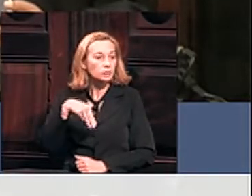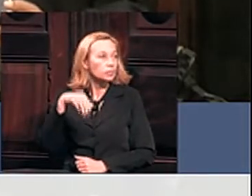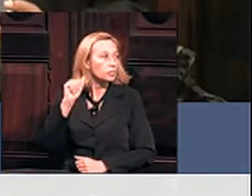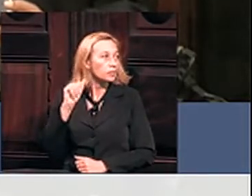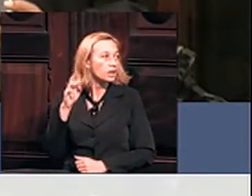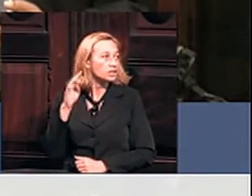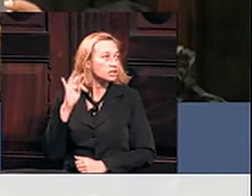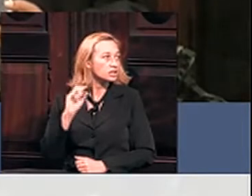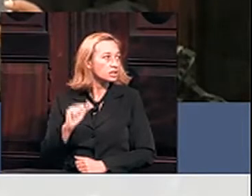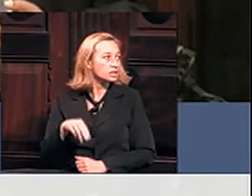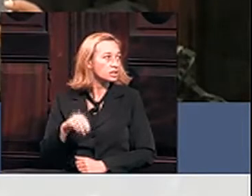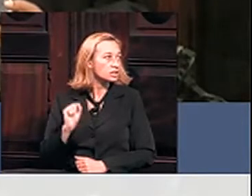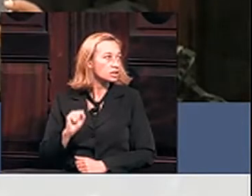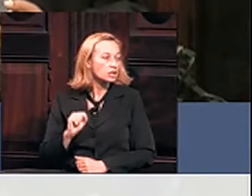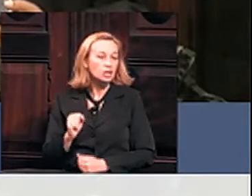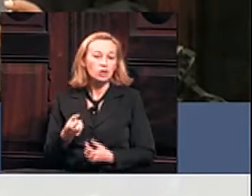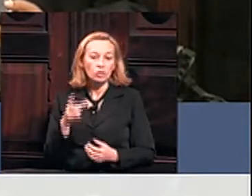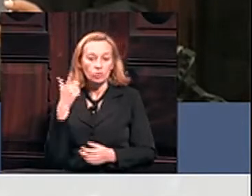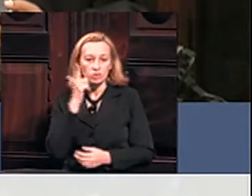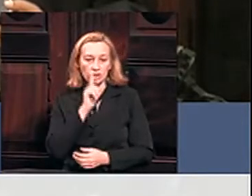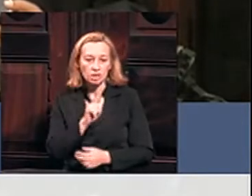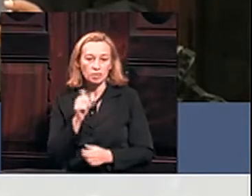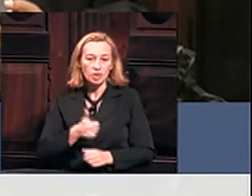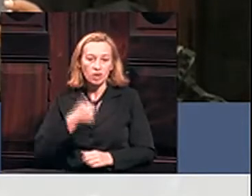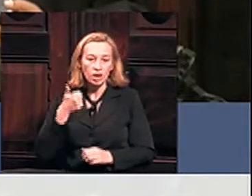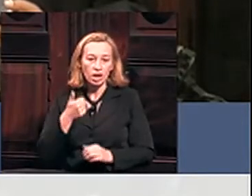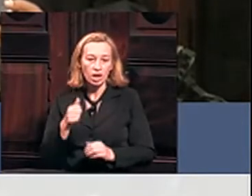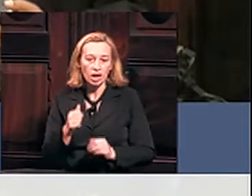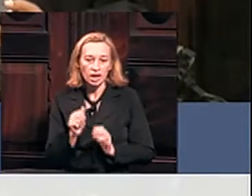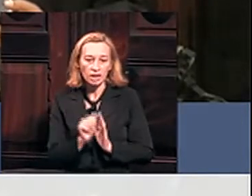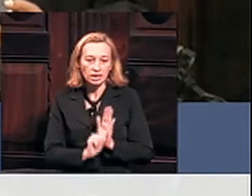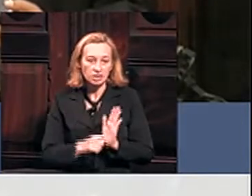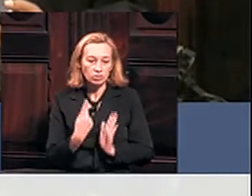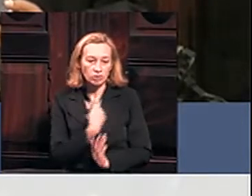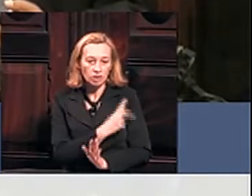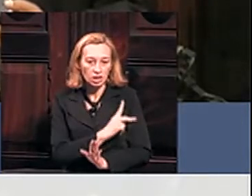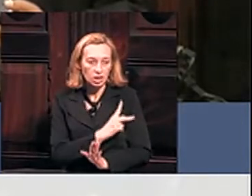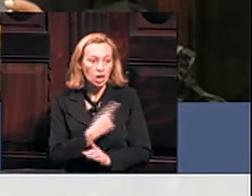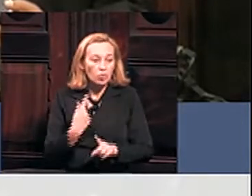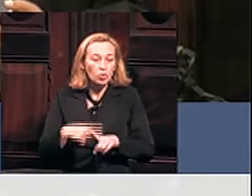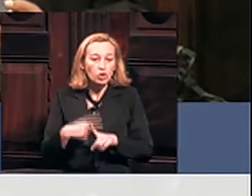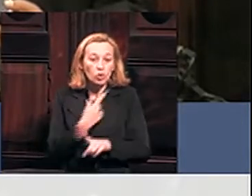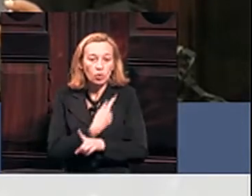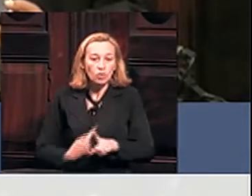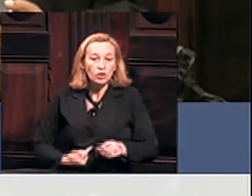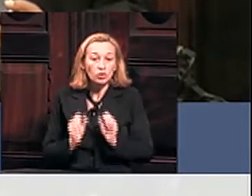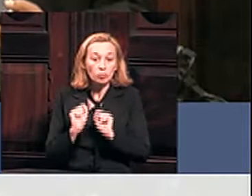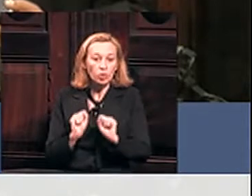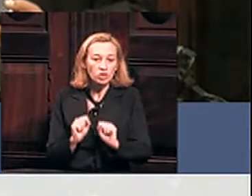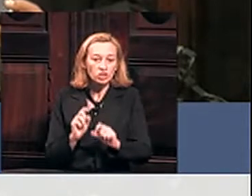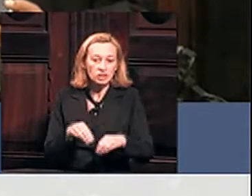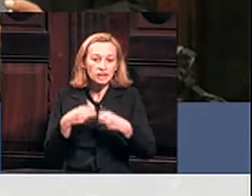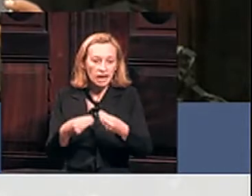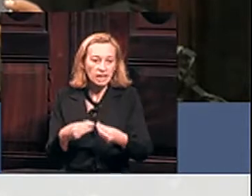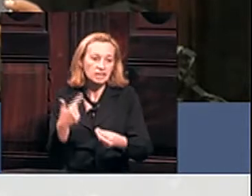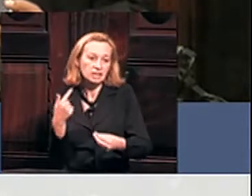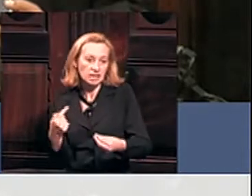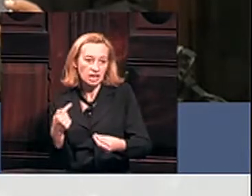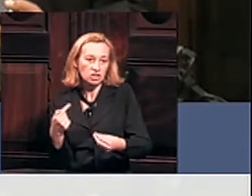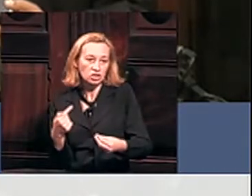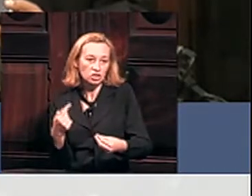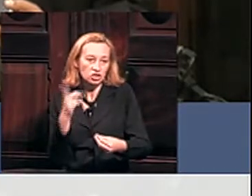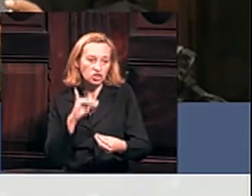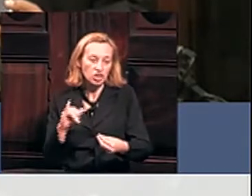consegue melhorar, inclusive, a redação da emenda dele. Porque o governo pode querer dar 7 dias, 14